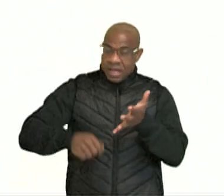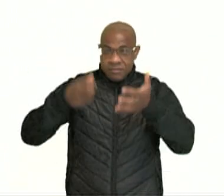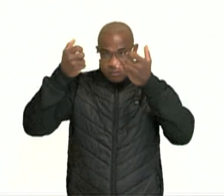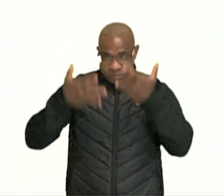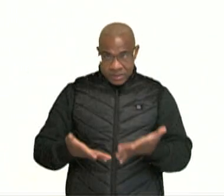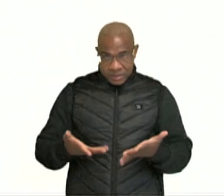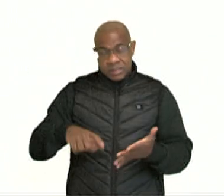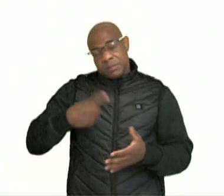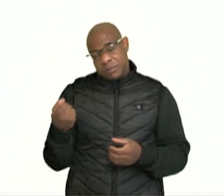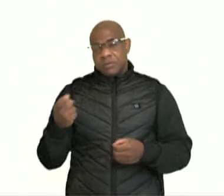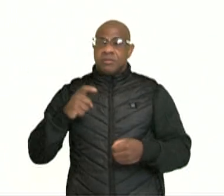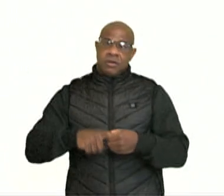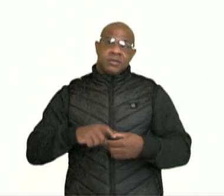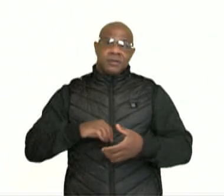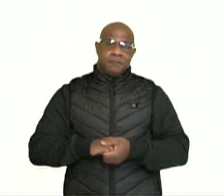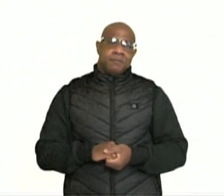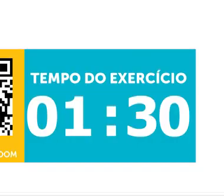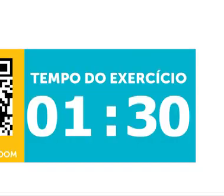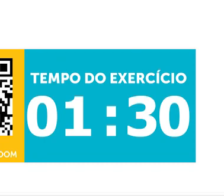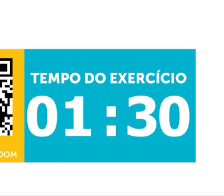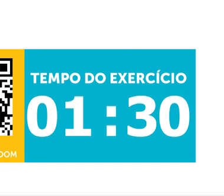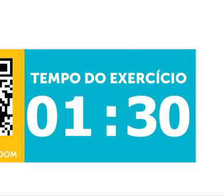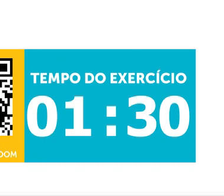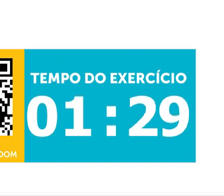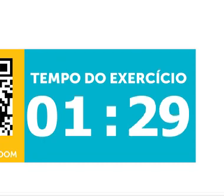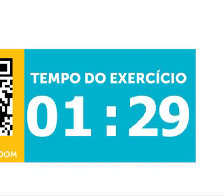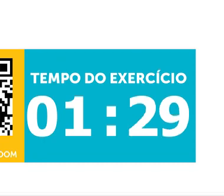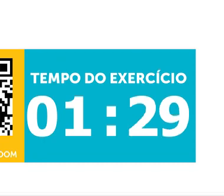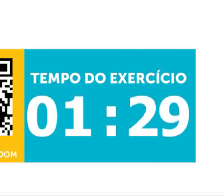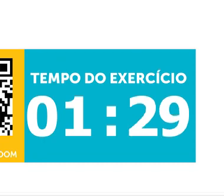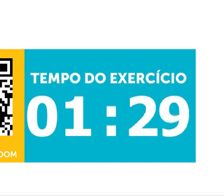caderno, eu já retorno comentando.